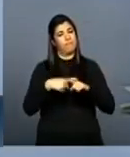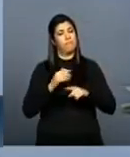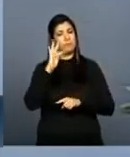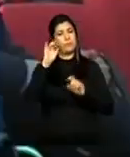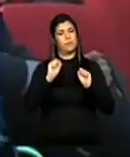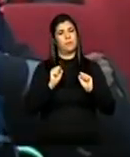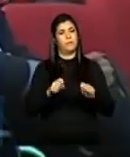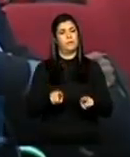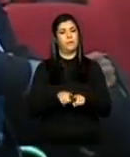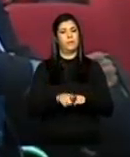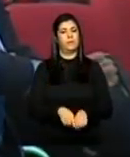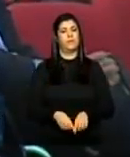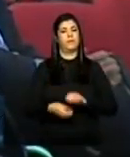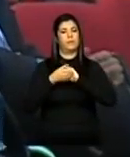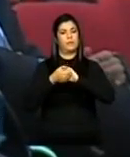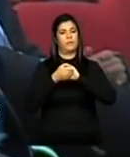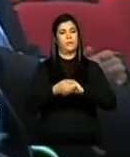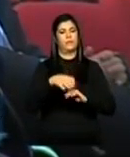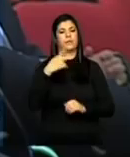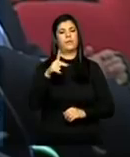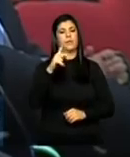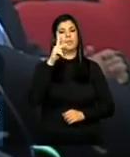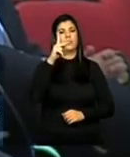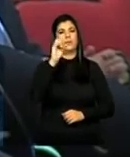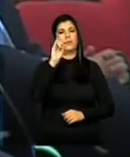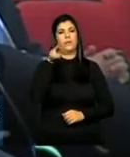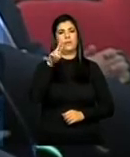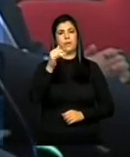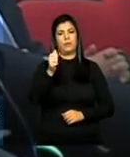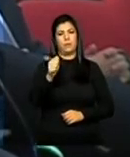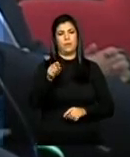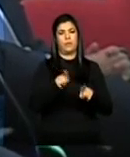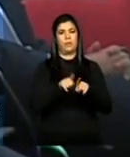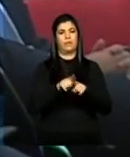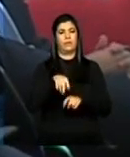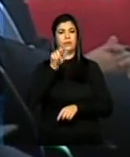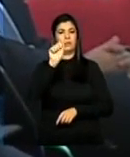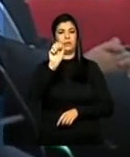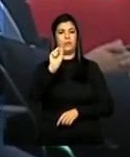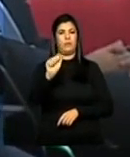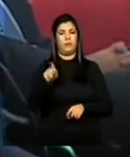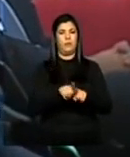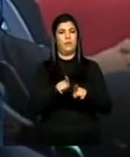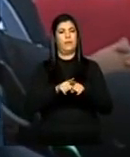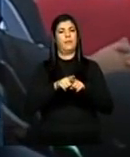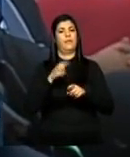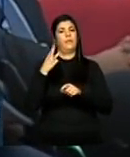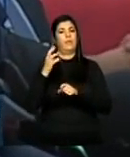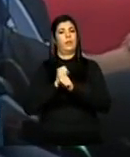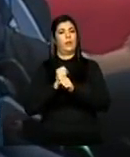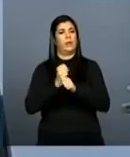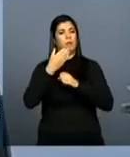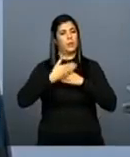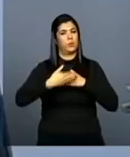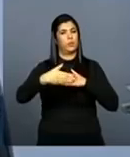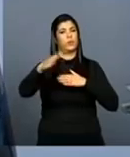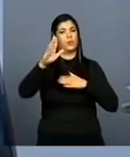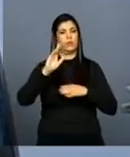nossos parceiros aqui, o Felipe Pinheiro, representando a ASA, agradecer a parceria. Ao longo desses 3 anos e meio,